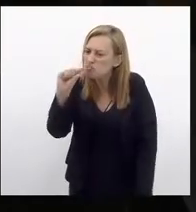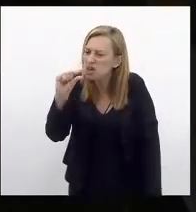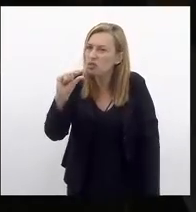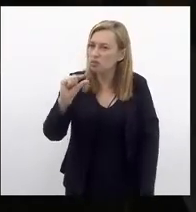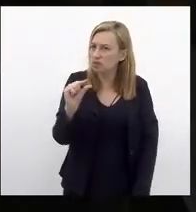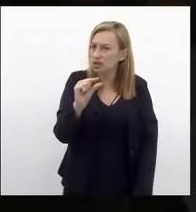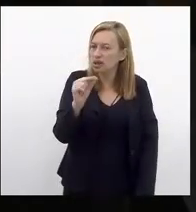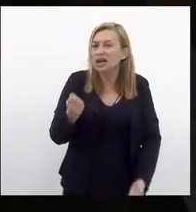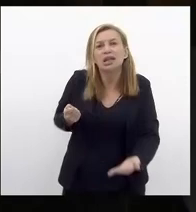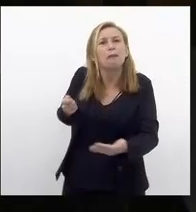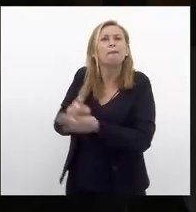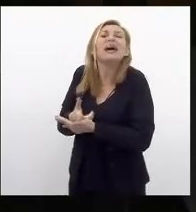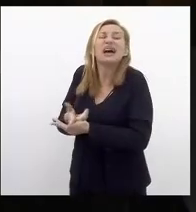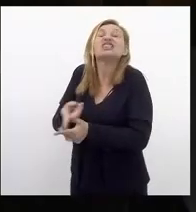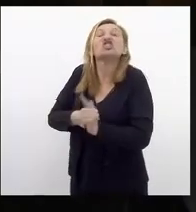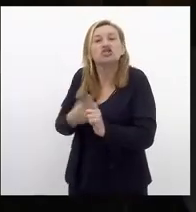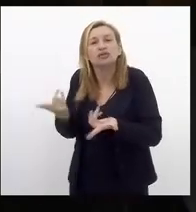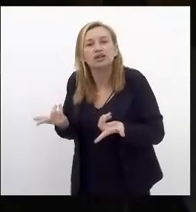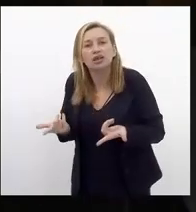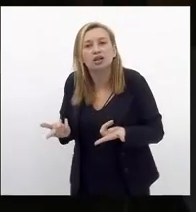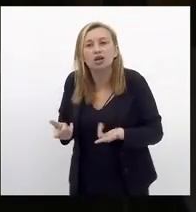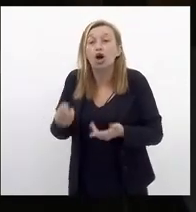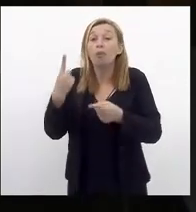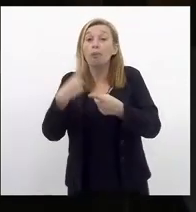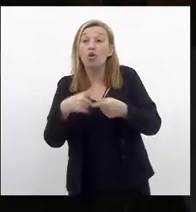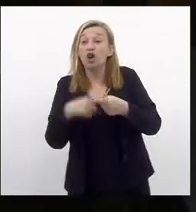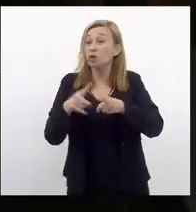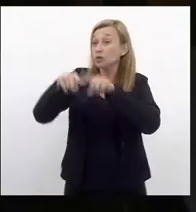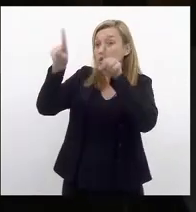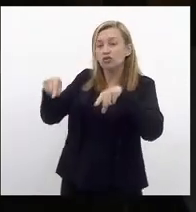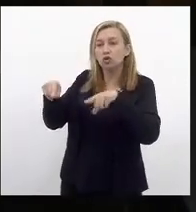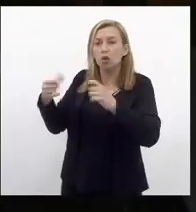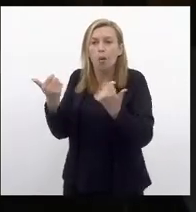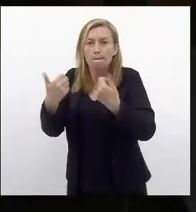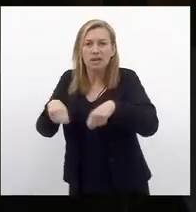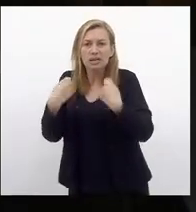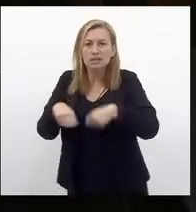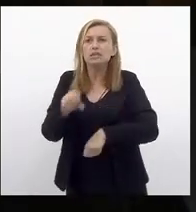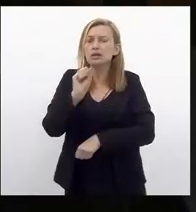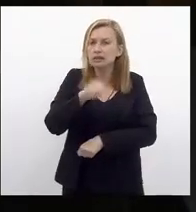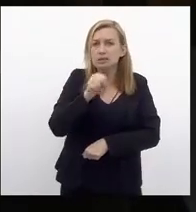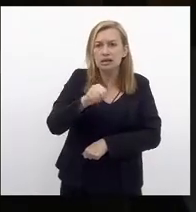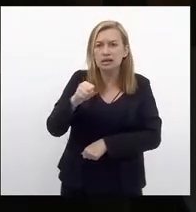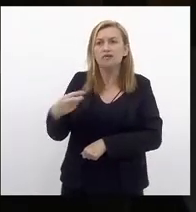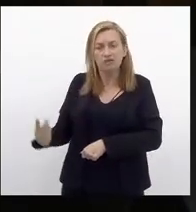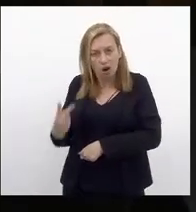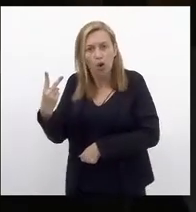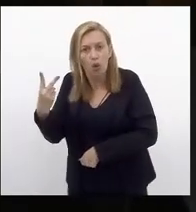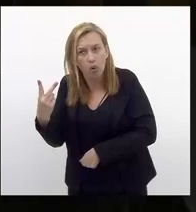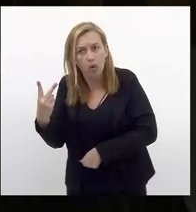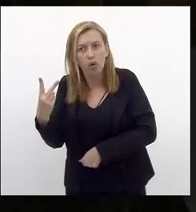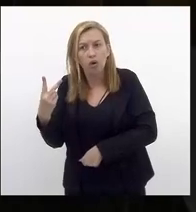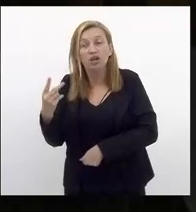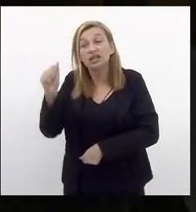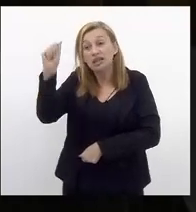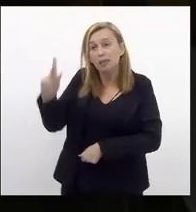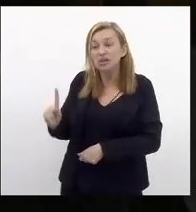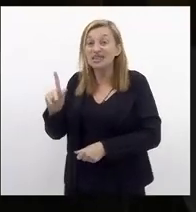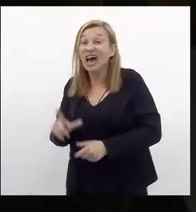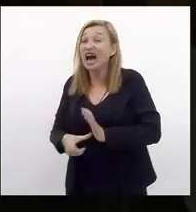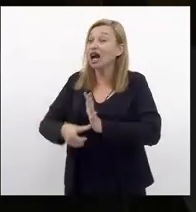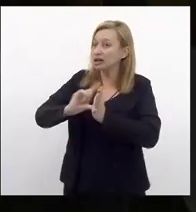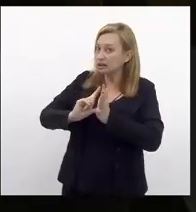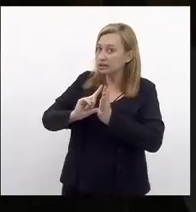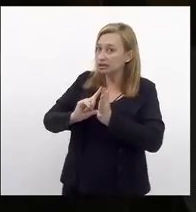tem que pagar essa conta Porque que o servidor precisa ter sim um privilégio de se aposentar